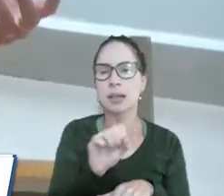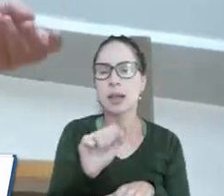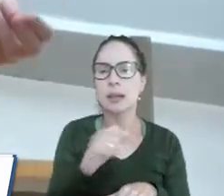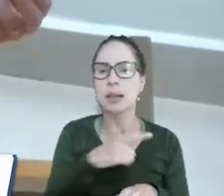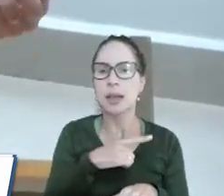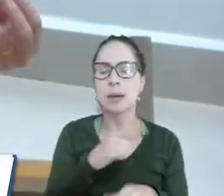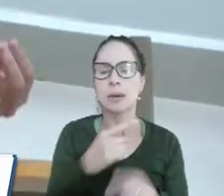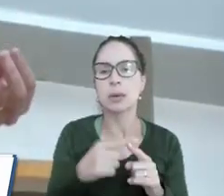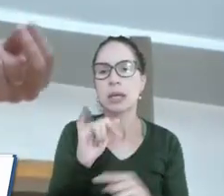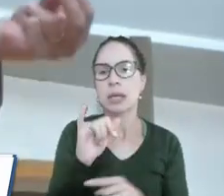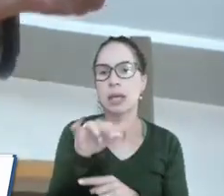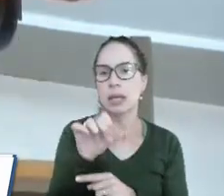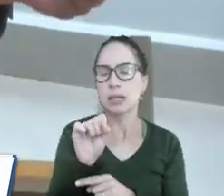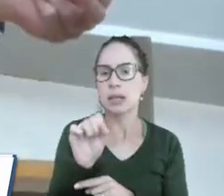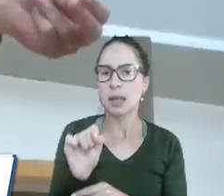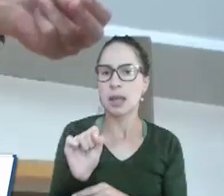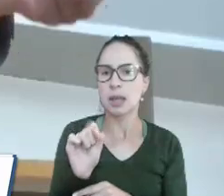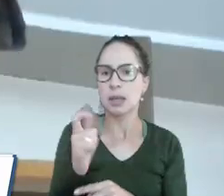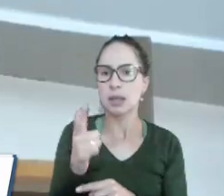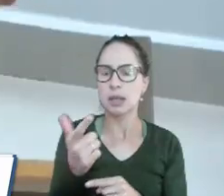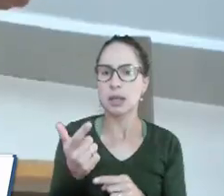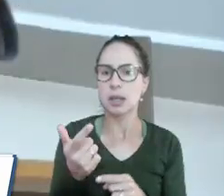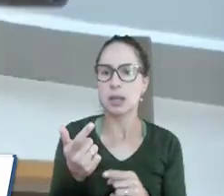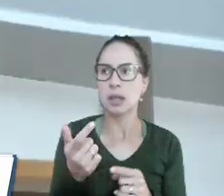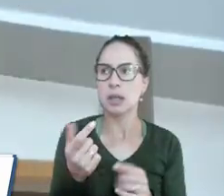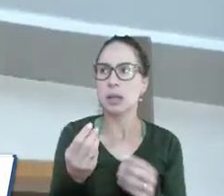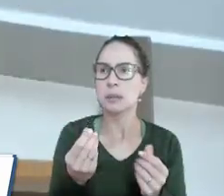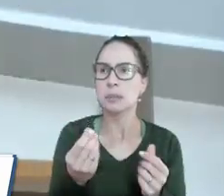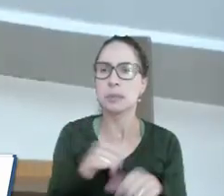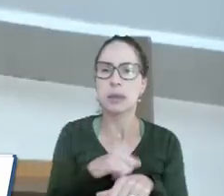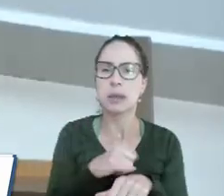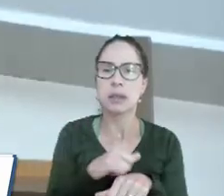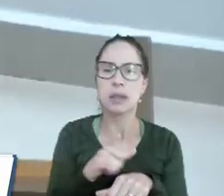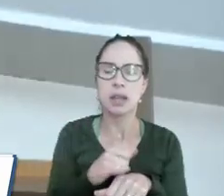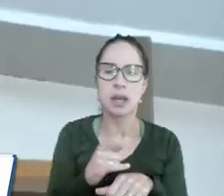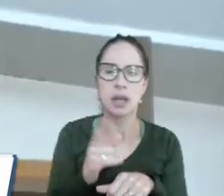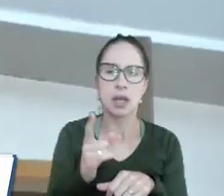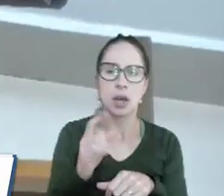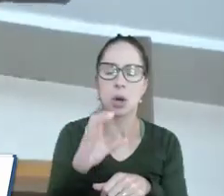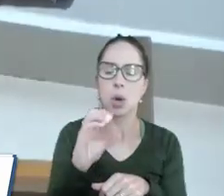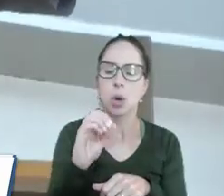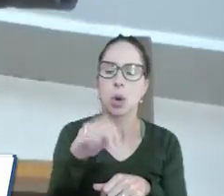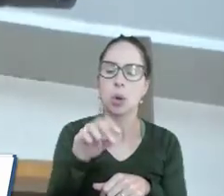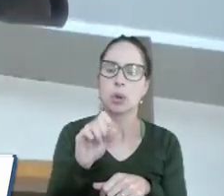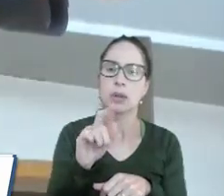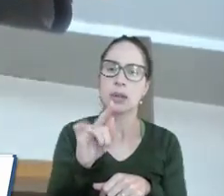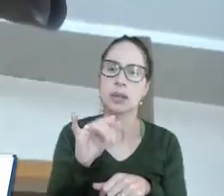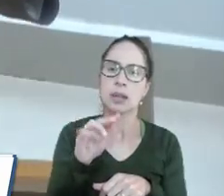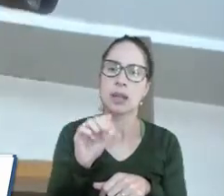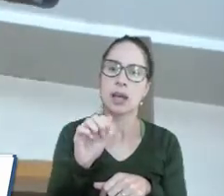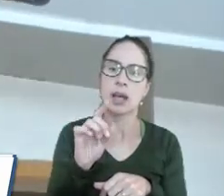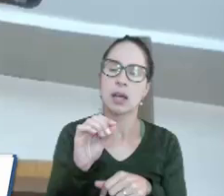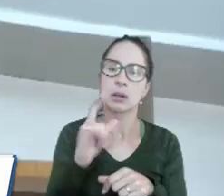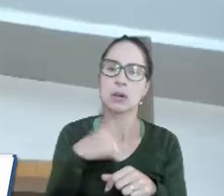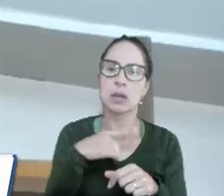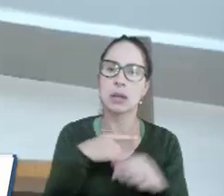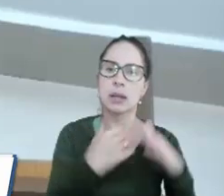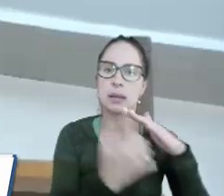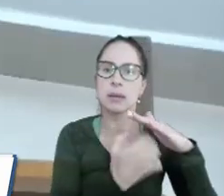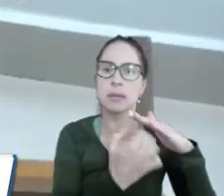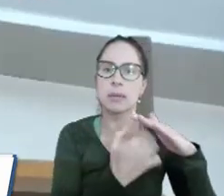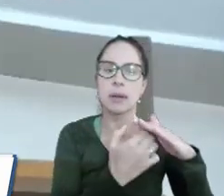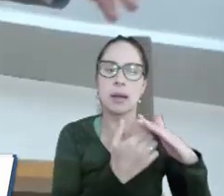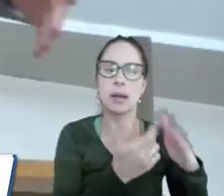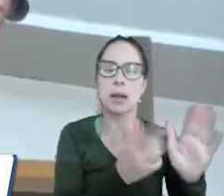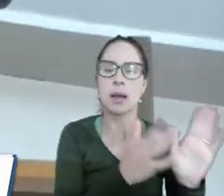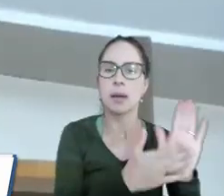INSS ele vai desde que, na questão do consignado, de acordo com essas empresas aí que prestam esse